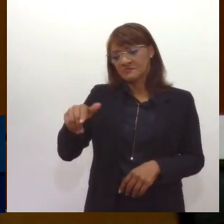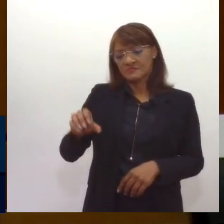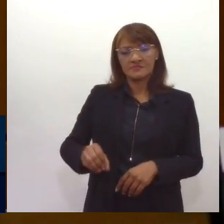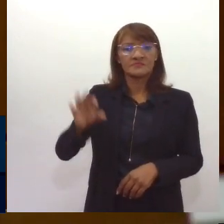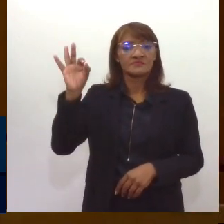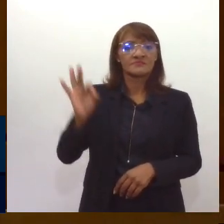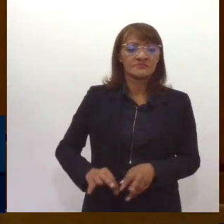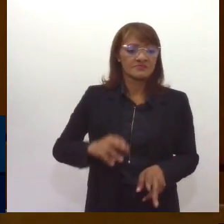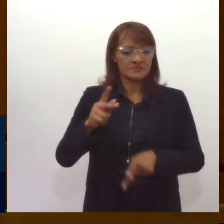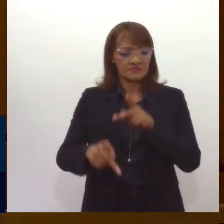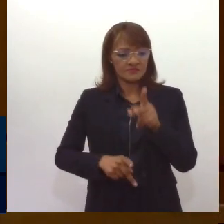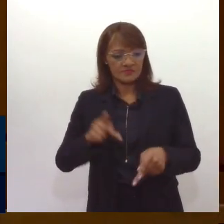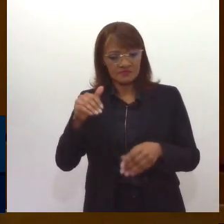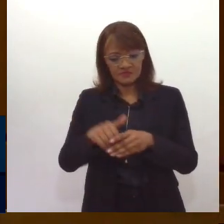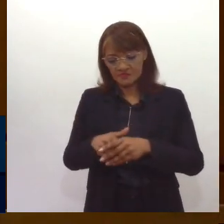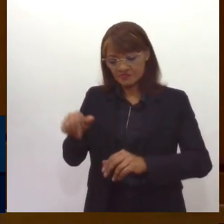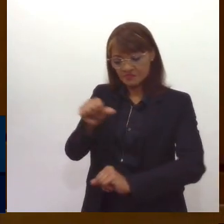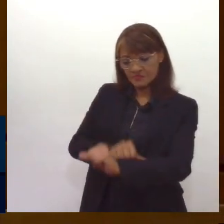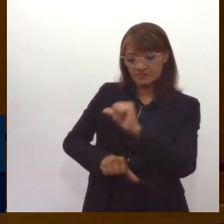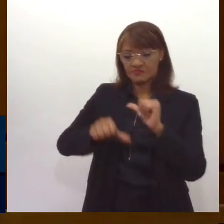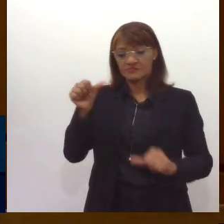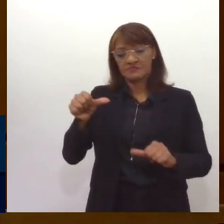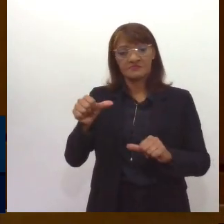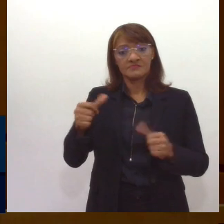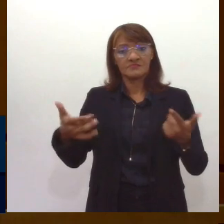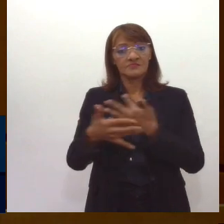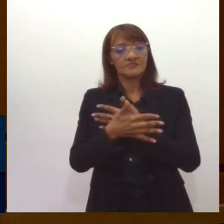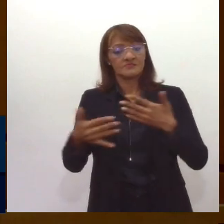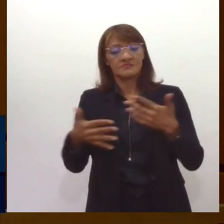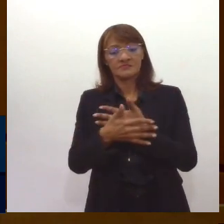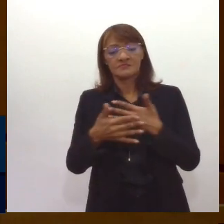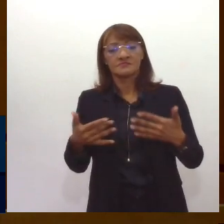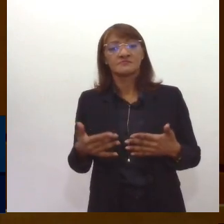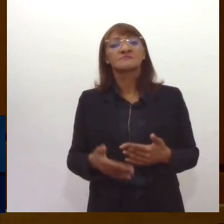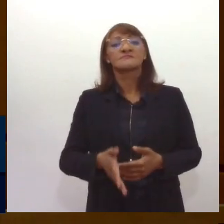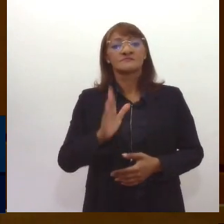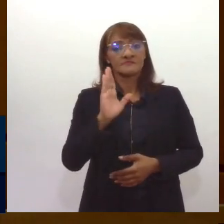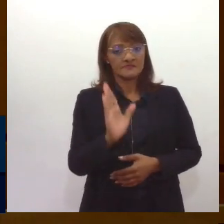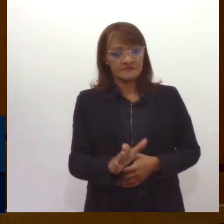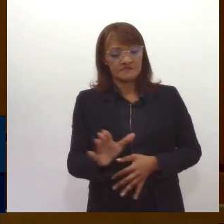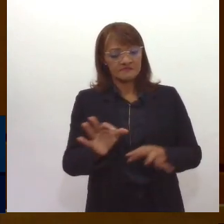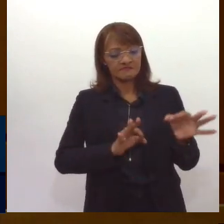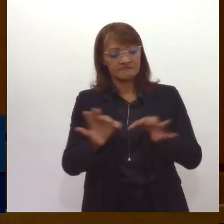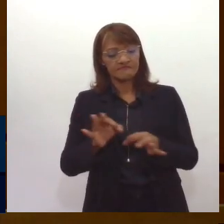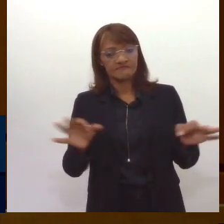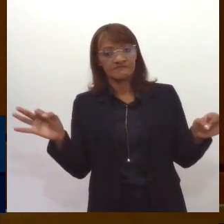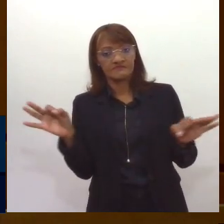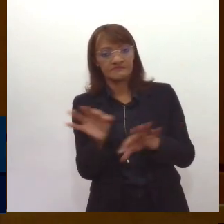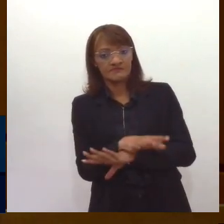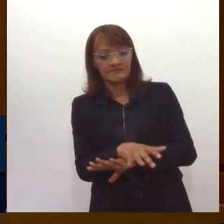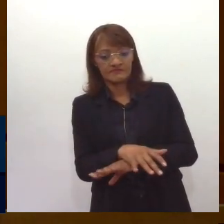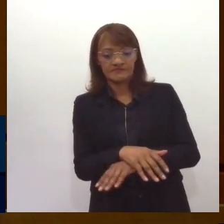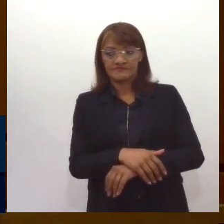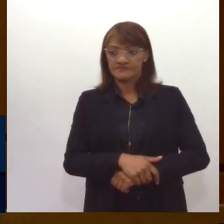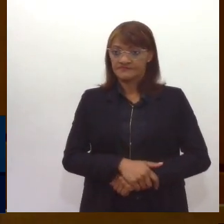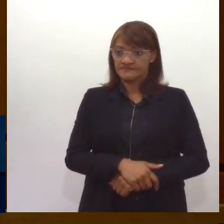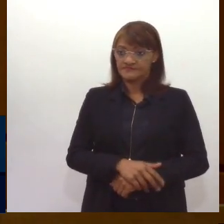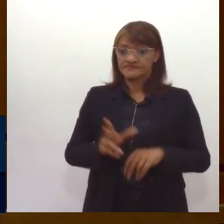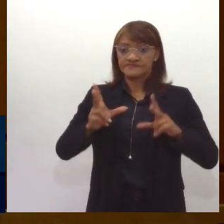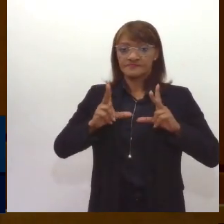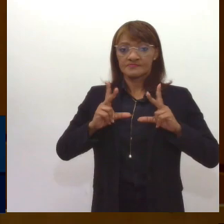cara de São Cristóvão, está preparada para recepcionar todos os moradores daquela